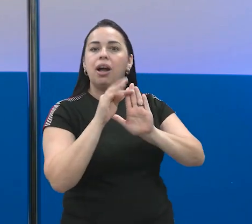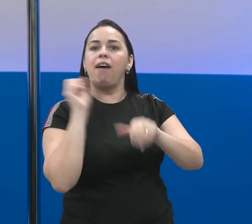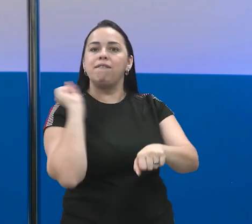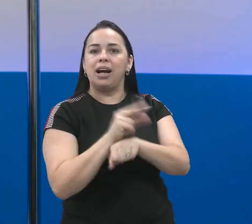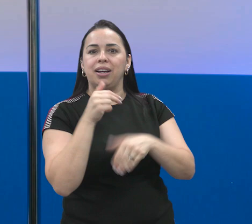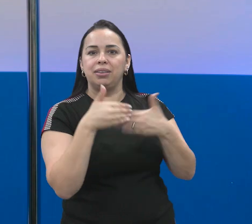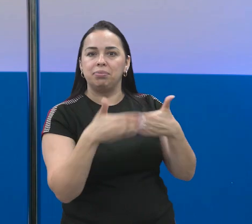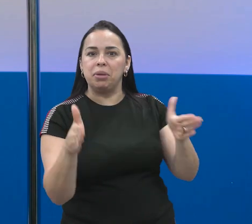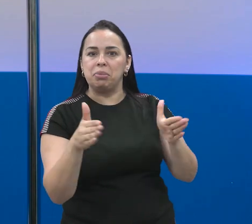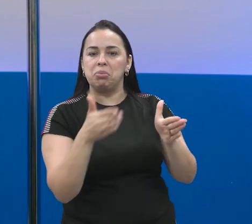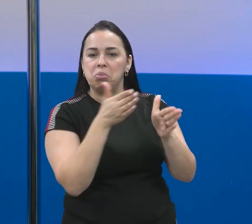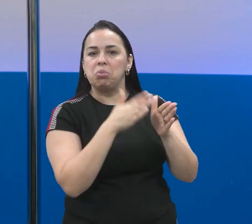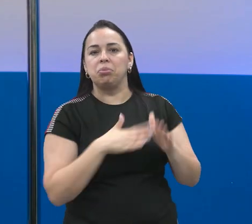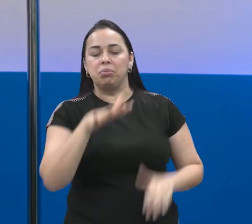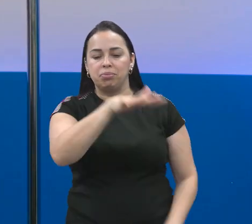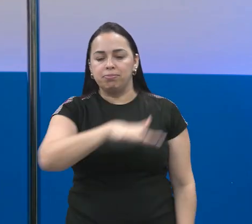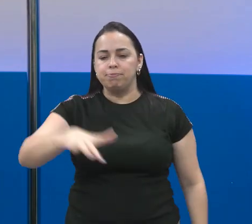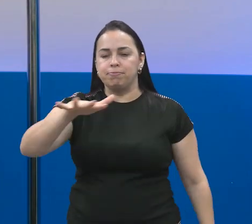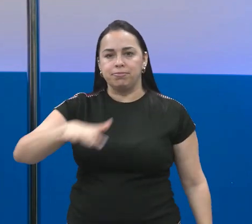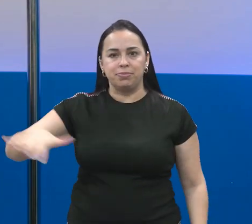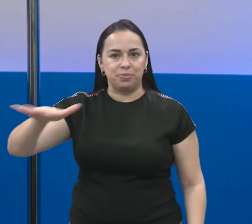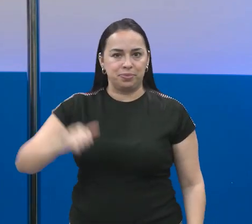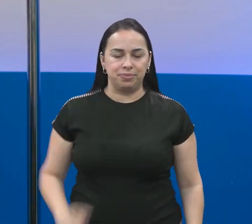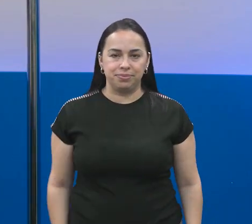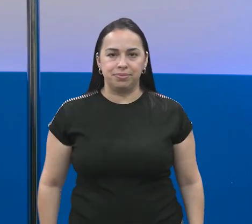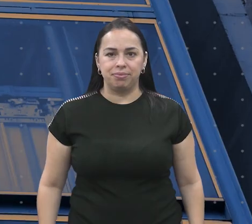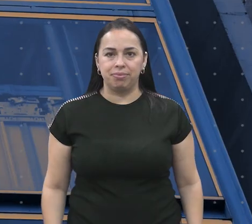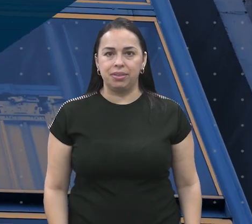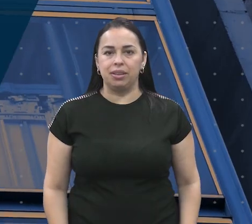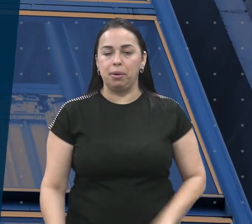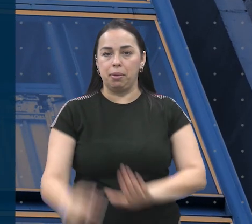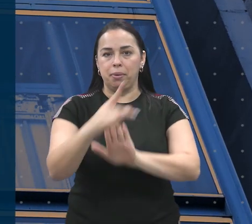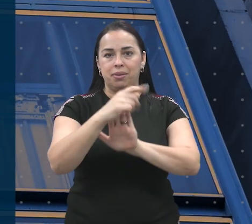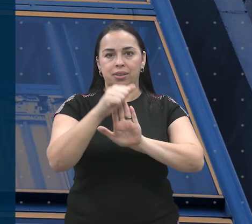PAT está com vagas abertas em diversas áreas.